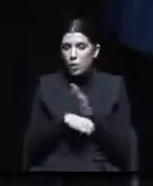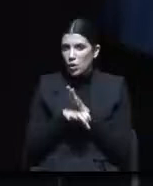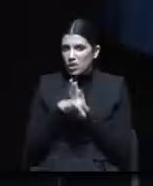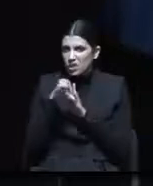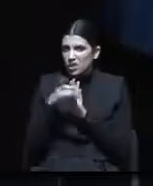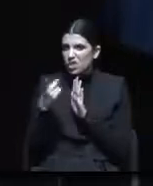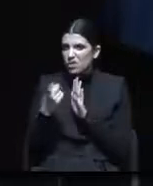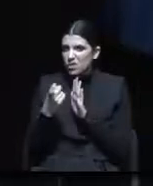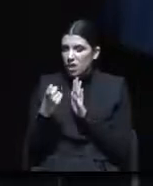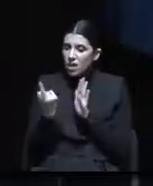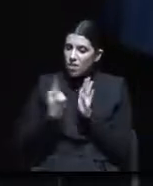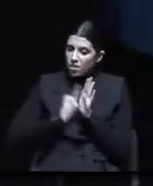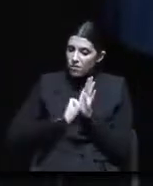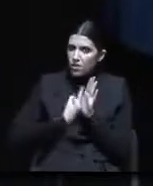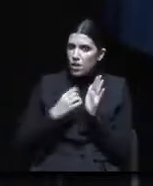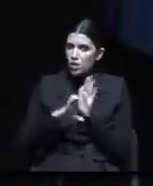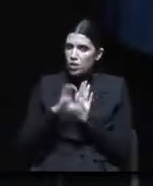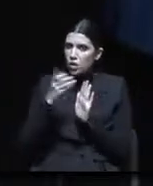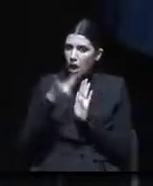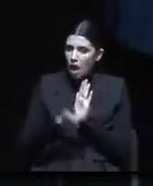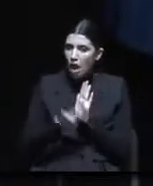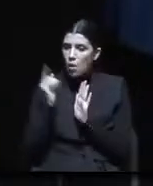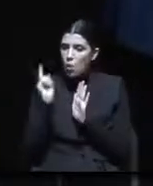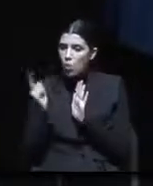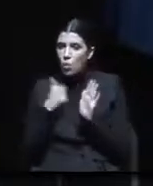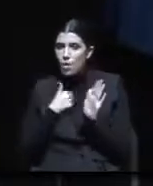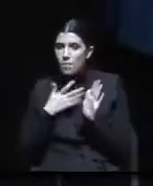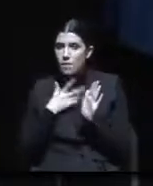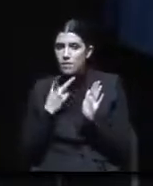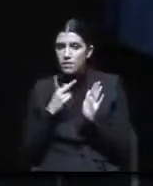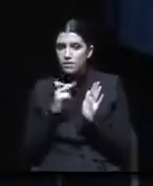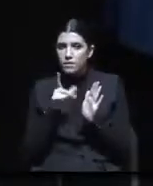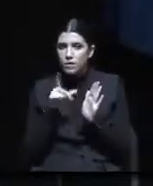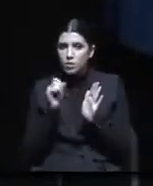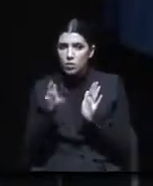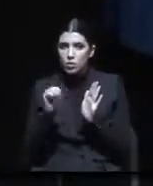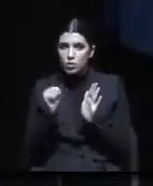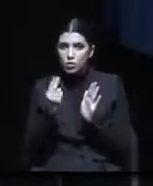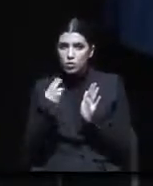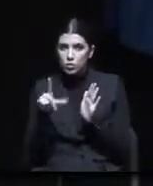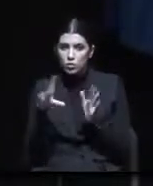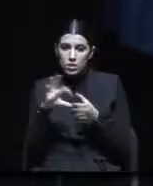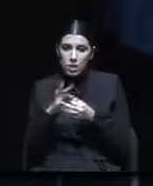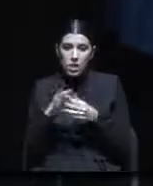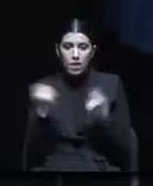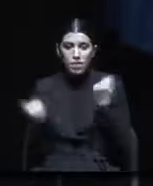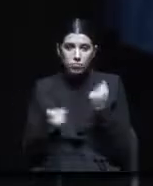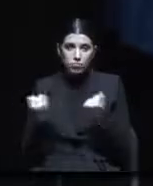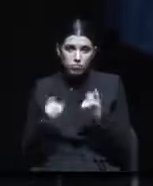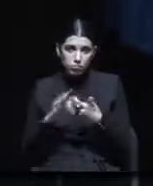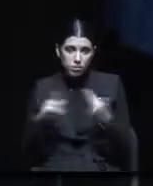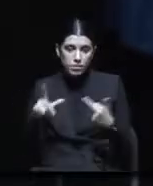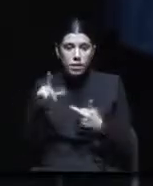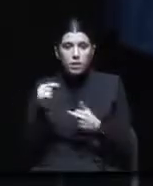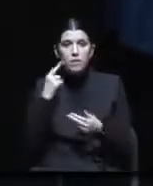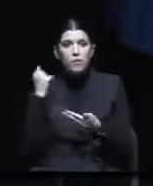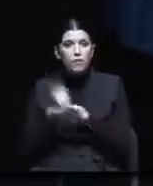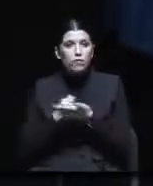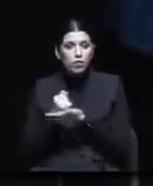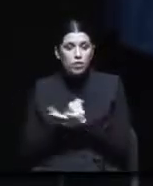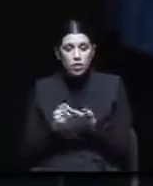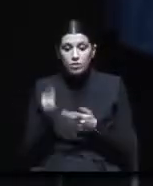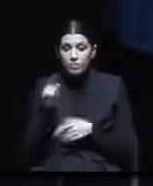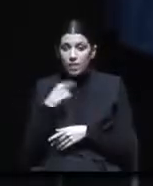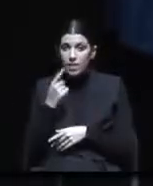condições que deveriam ser asseguradas por parte da Valor Sul ao nível dos trabalhadores e da frota municipal. Importa referir que este